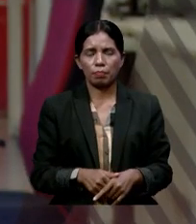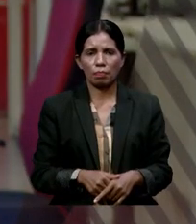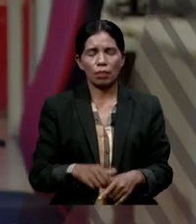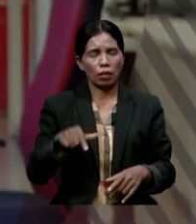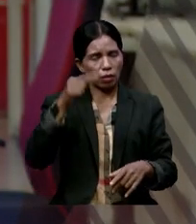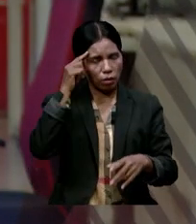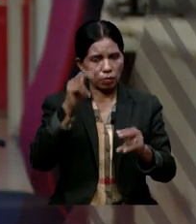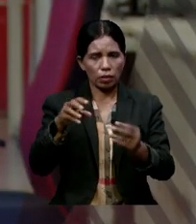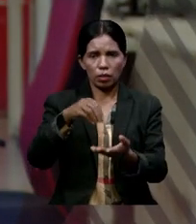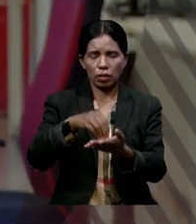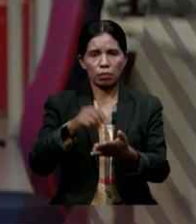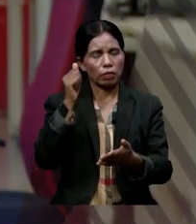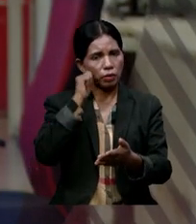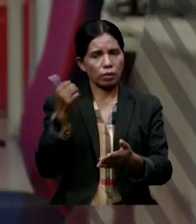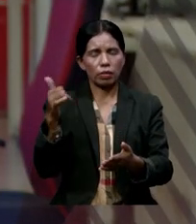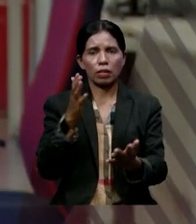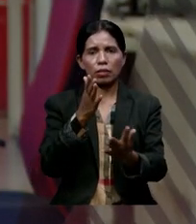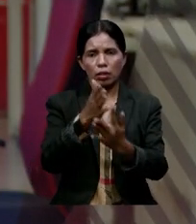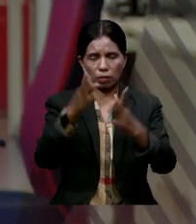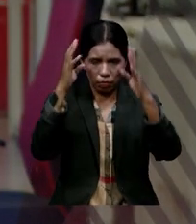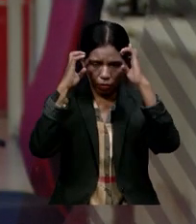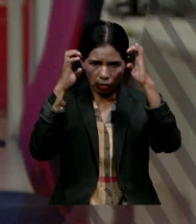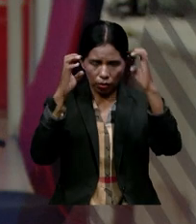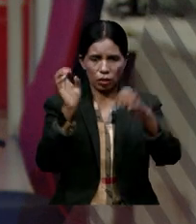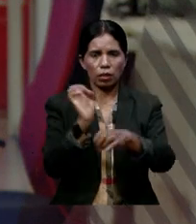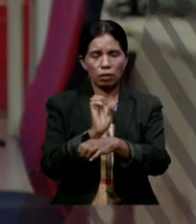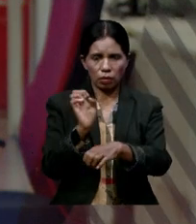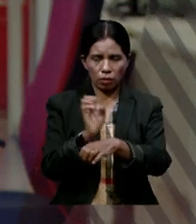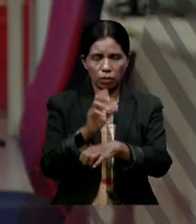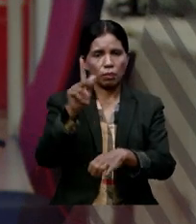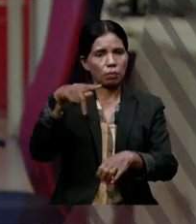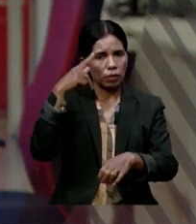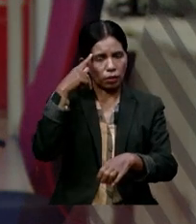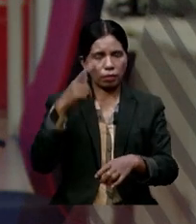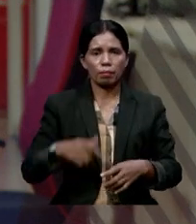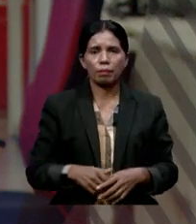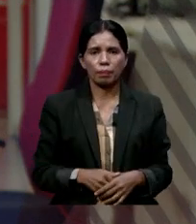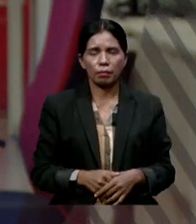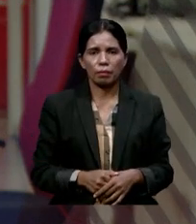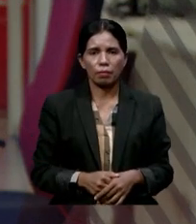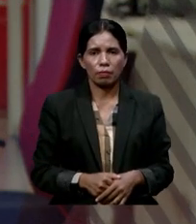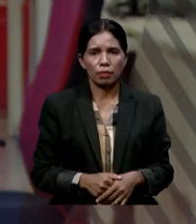O governo precisa investir efeito direto acesso à educação, na economia e na política.